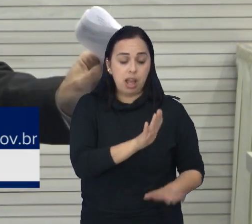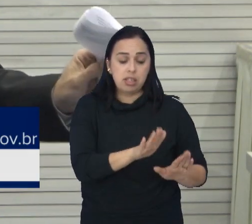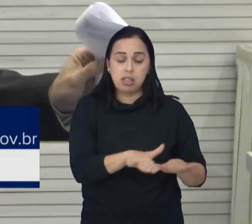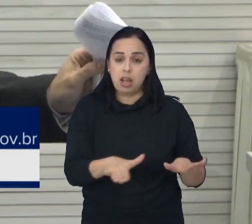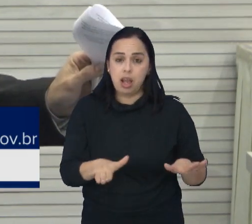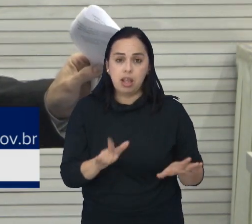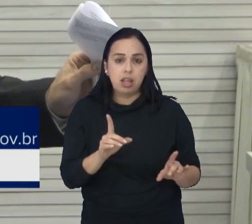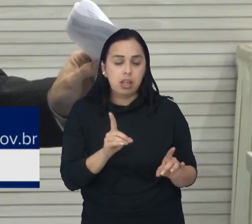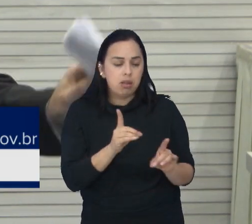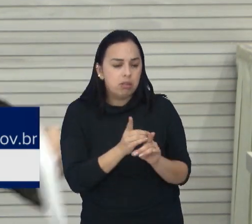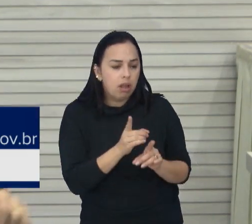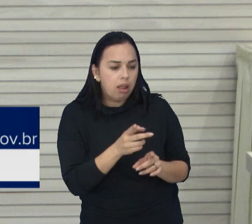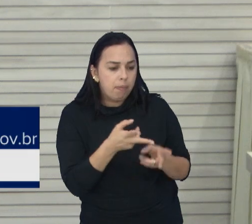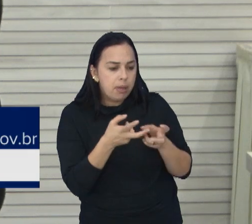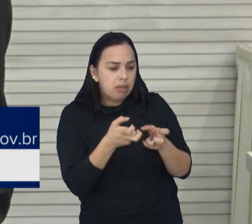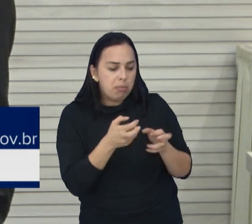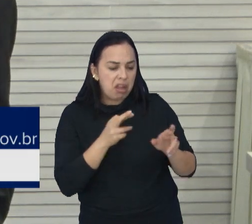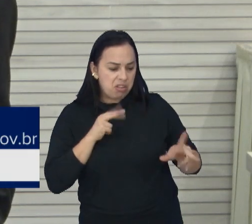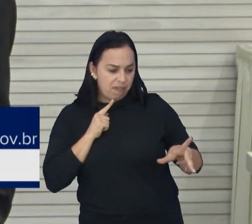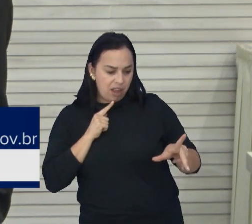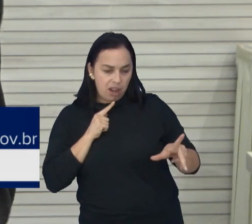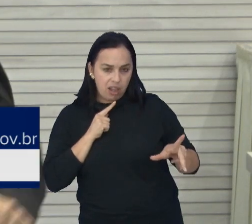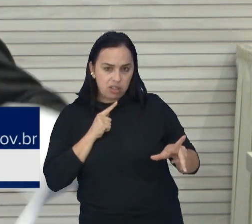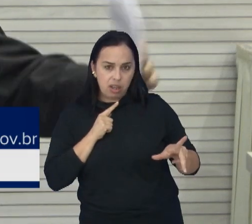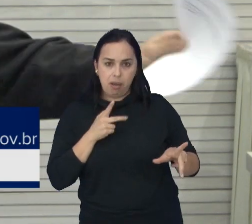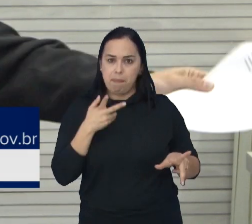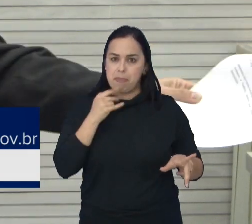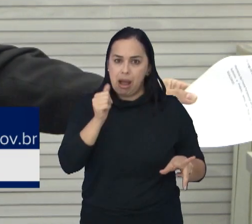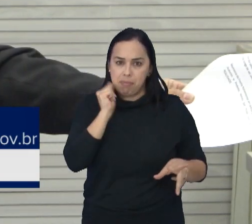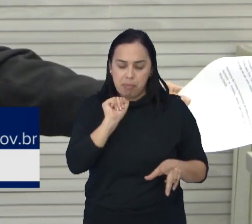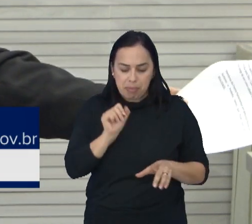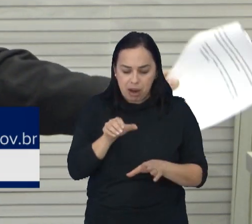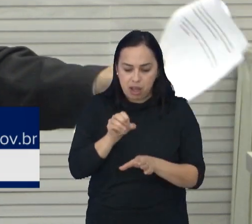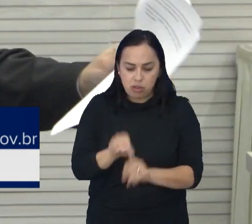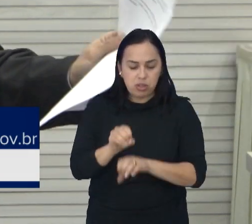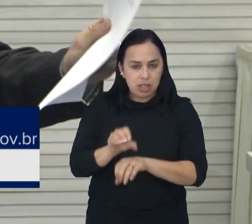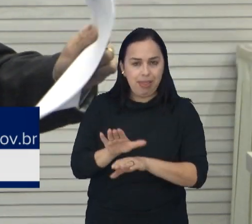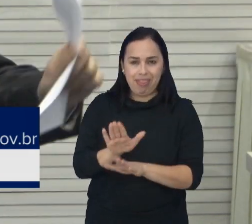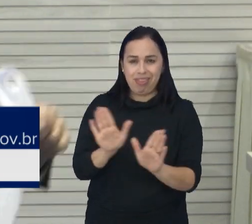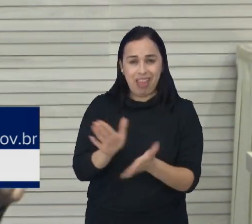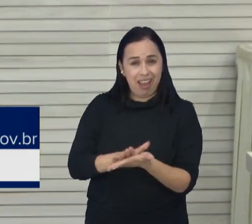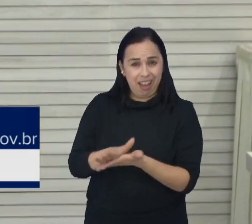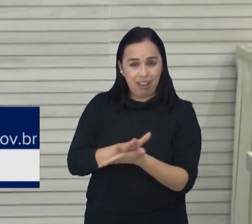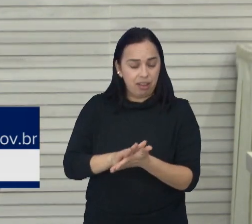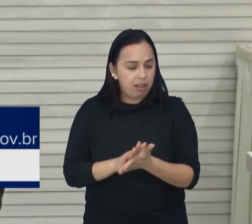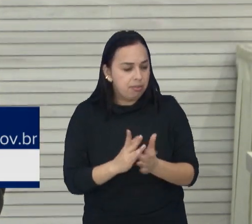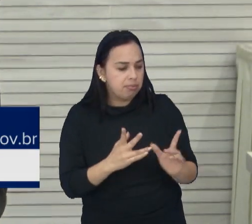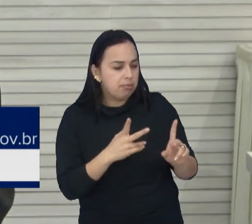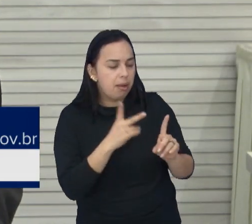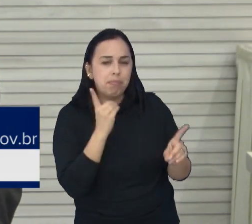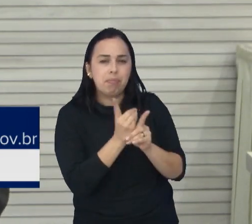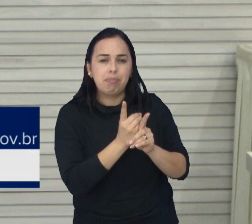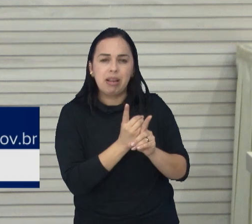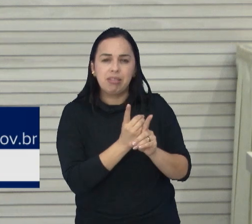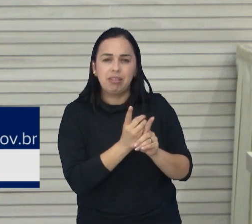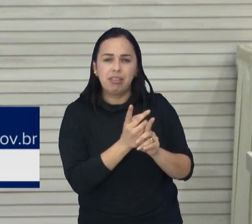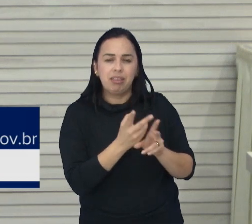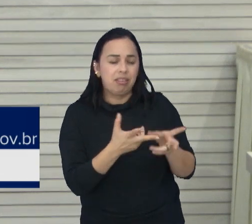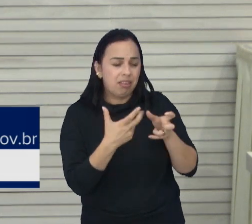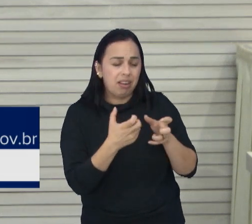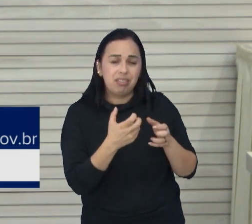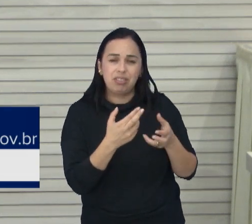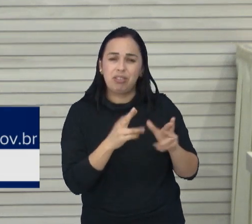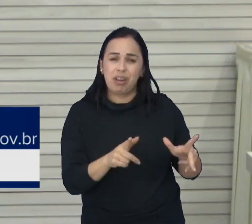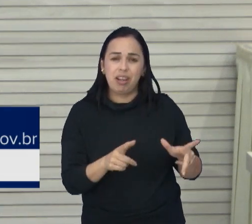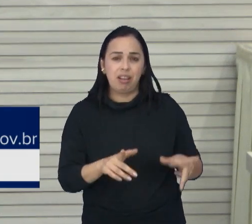quando encontram diferente, se não são orientados em casa, se não têm experiência de encontrar e saber que tem que ajudar, também tem essa parte de